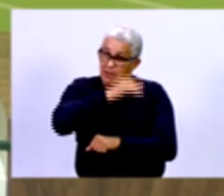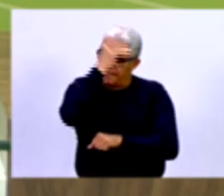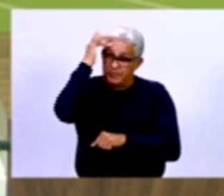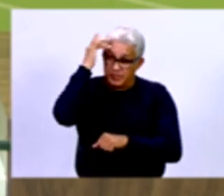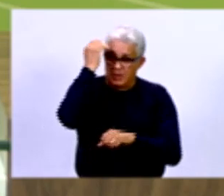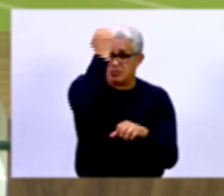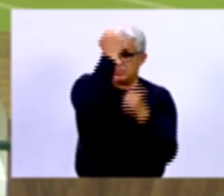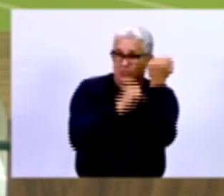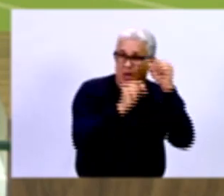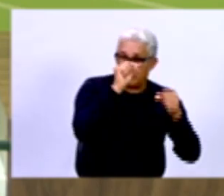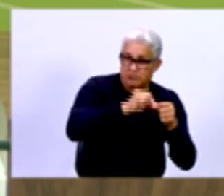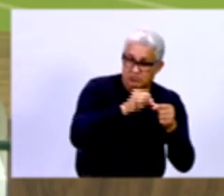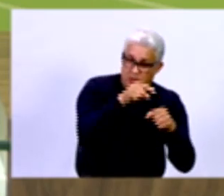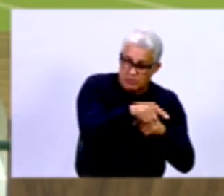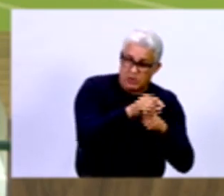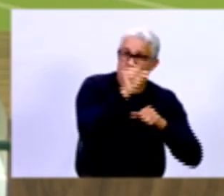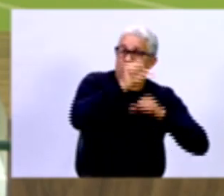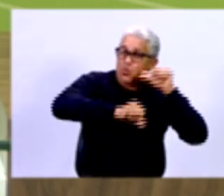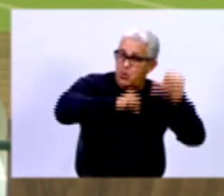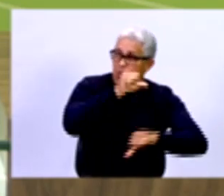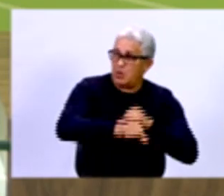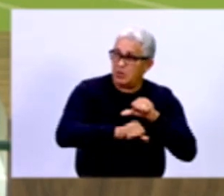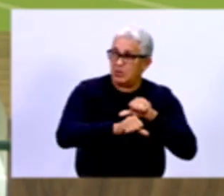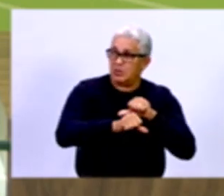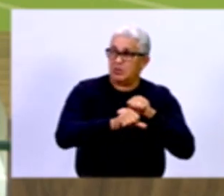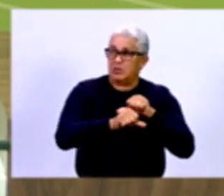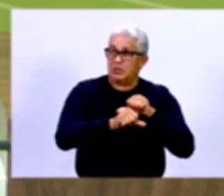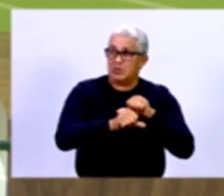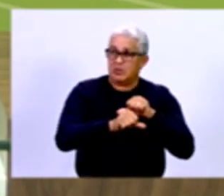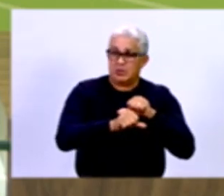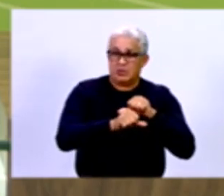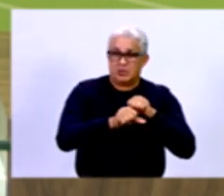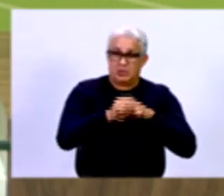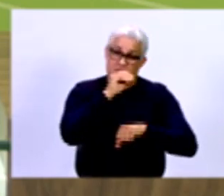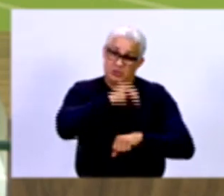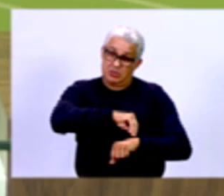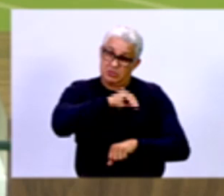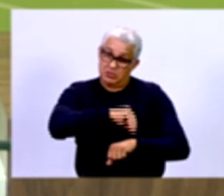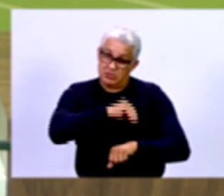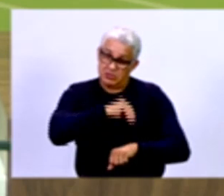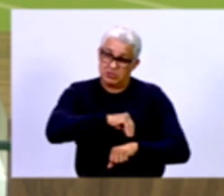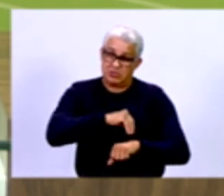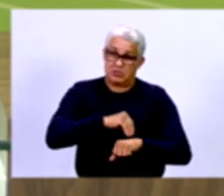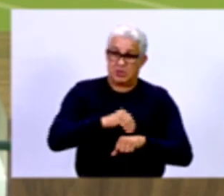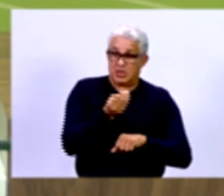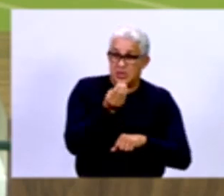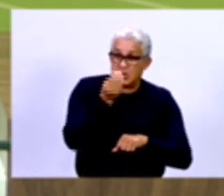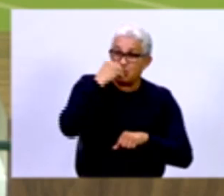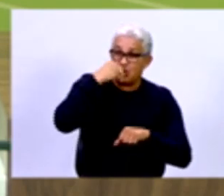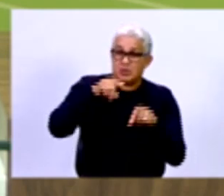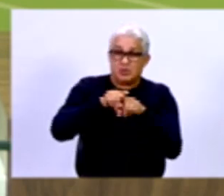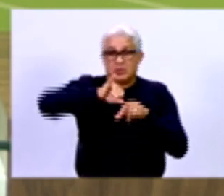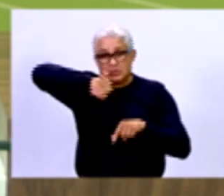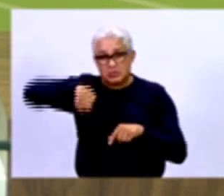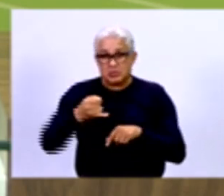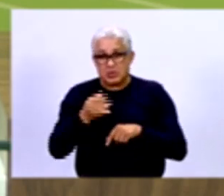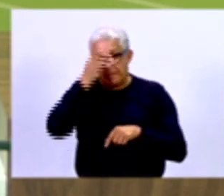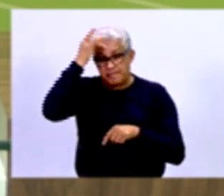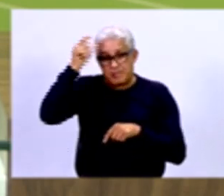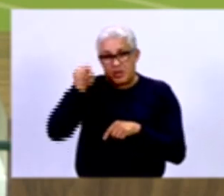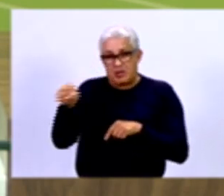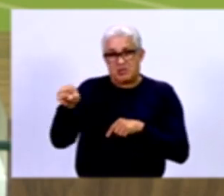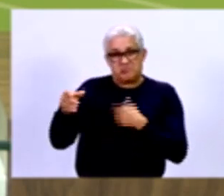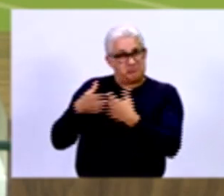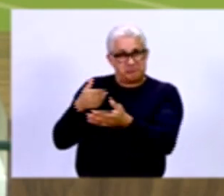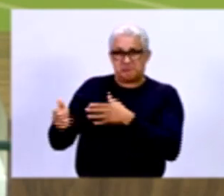indústria produz, ela vai converter de alguma forma, como forma de salários, como forma de lucros e juros para alguém. Mesmo